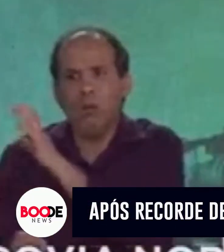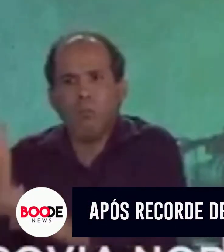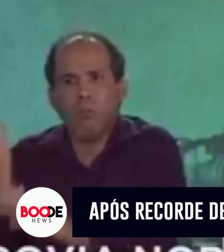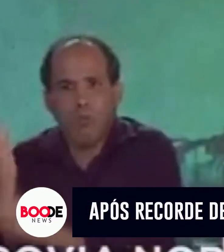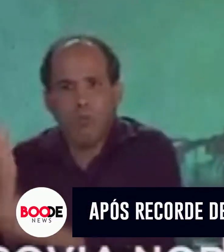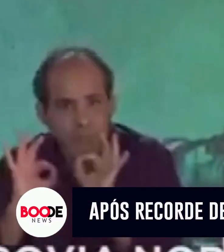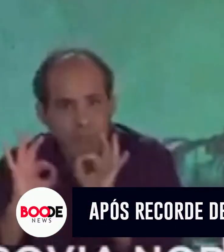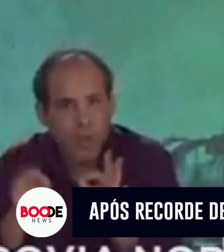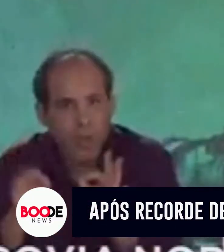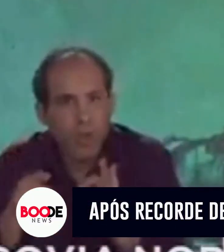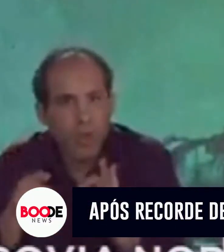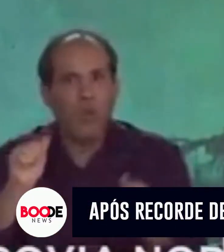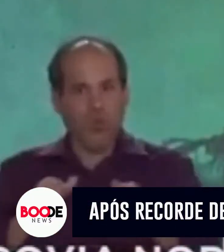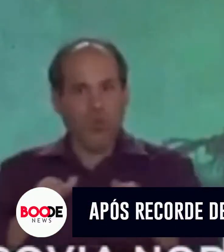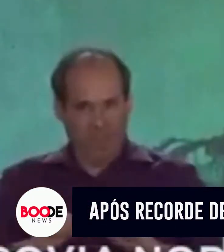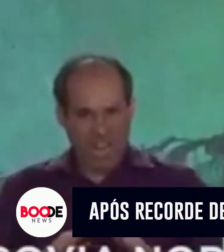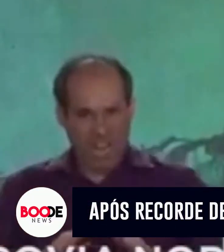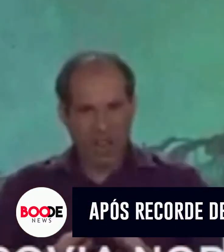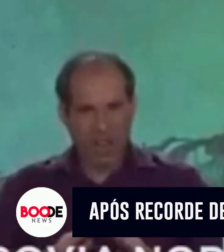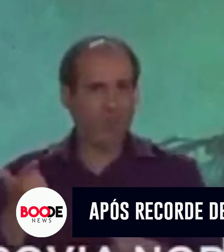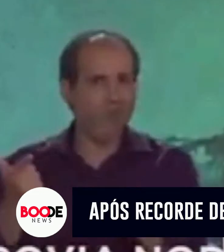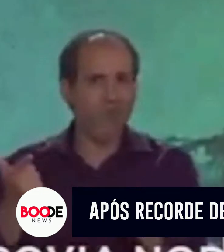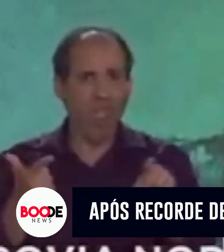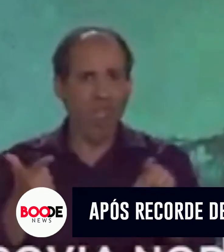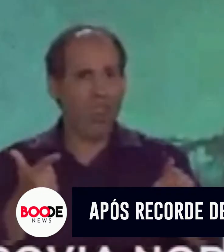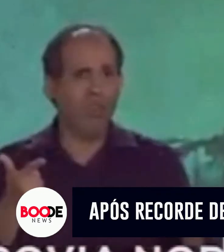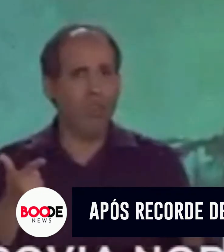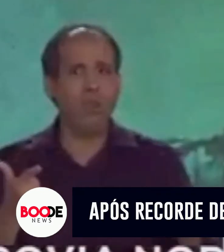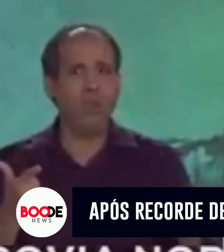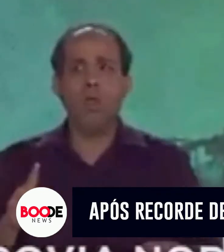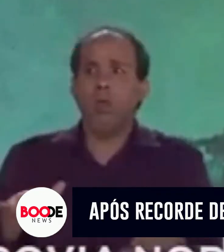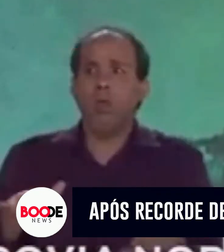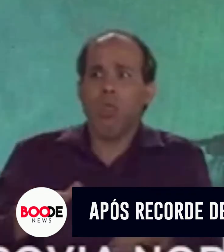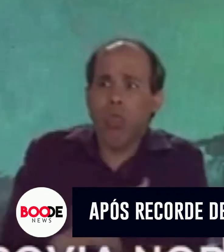Vocês não ficaram em casa. Não se acovardaram.